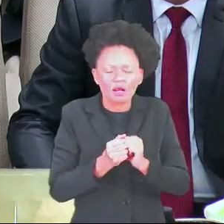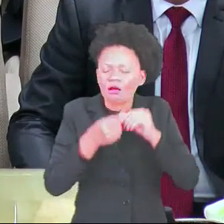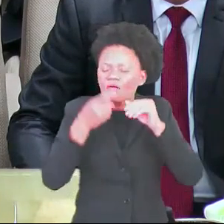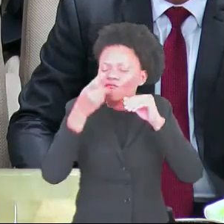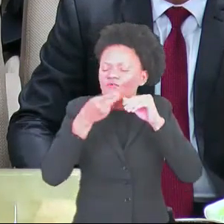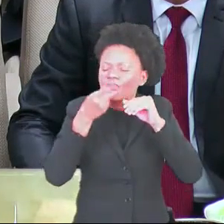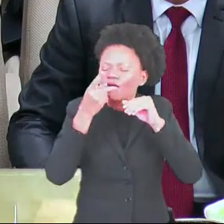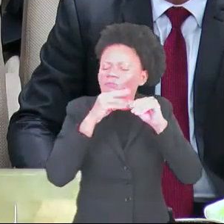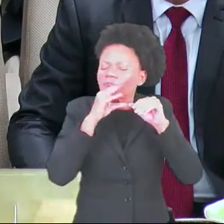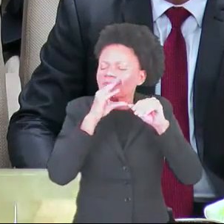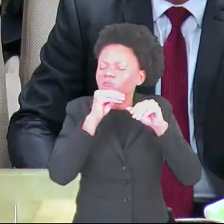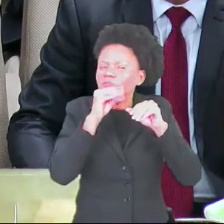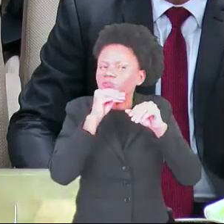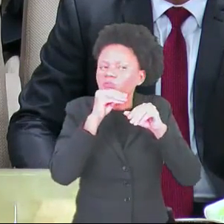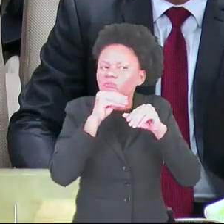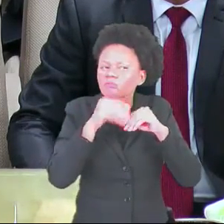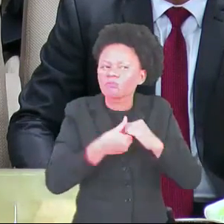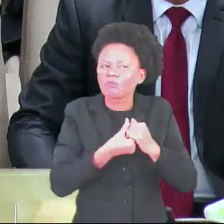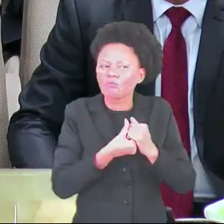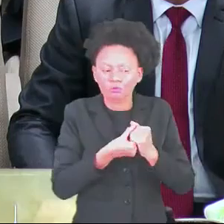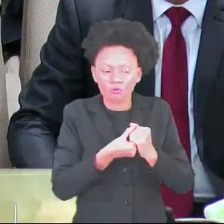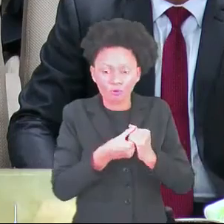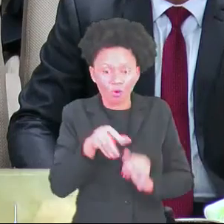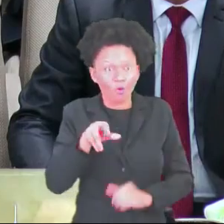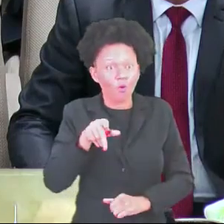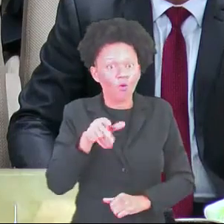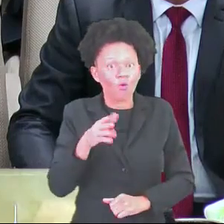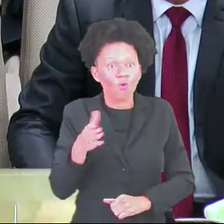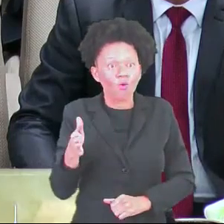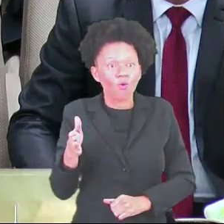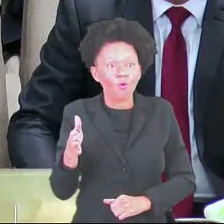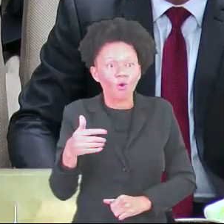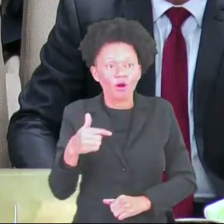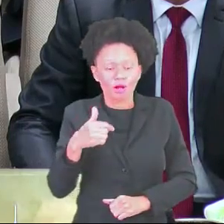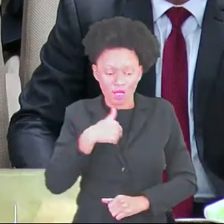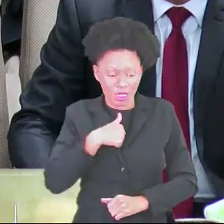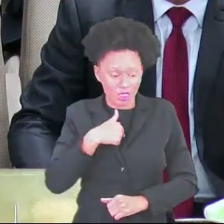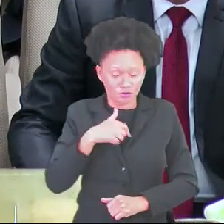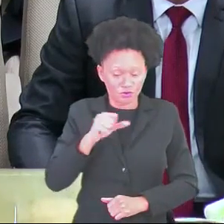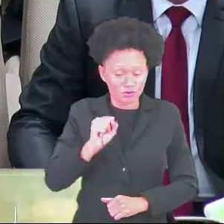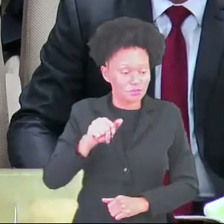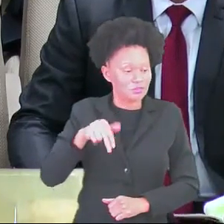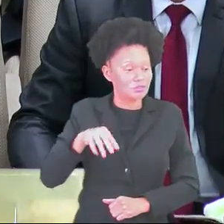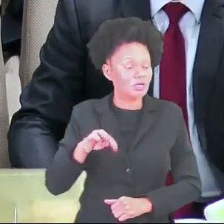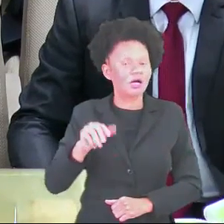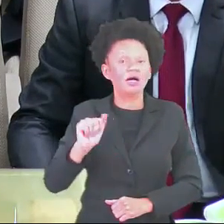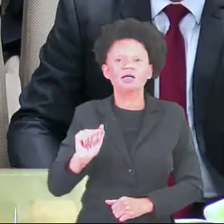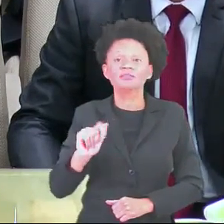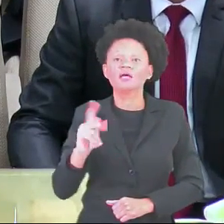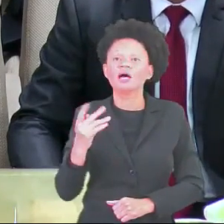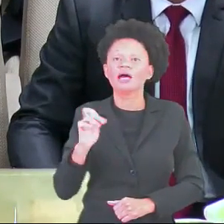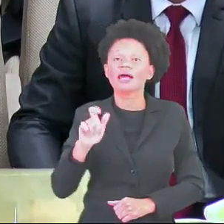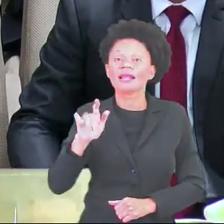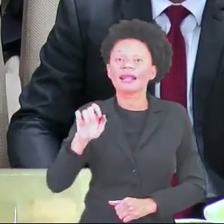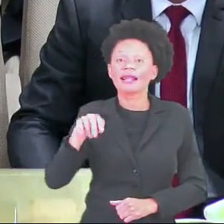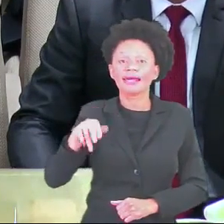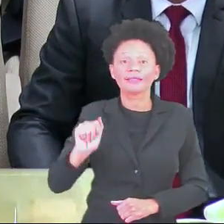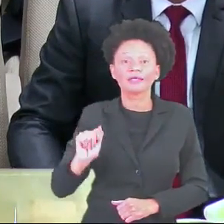fraqueza. Meu irmão, eu sou de Santa Helena de Goiás, bem cansada.